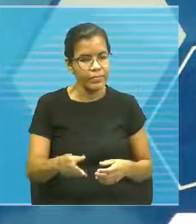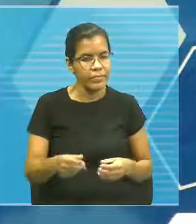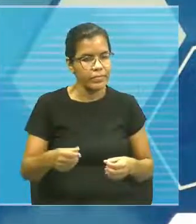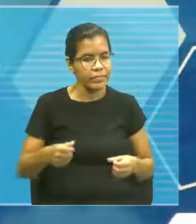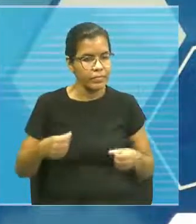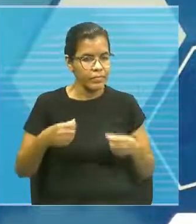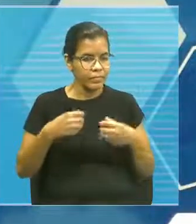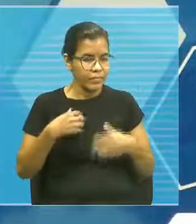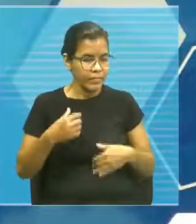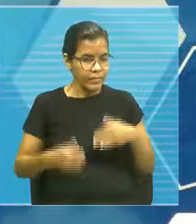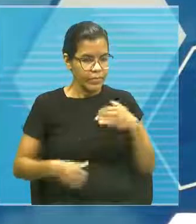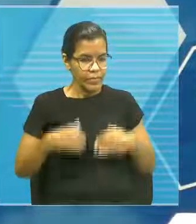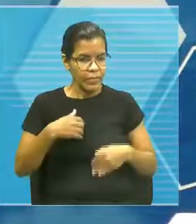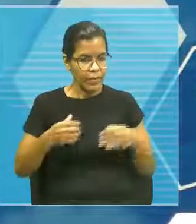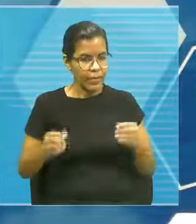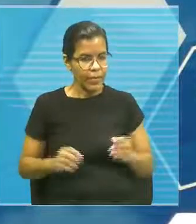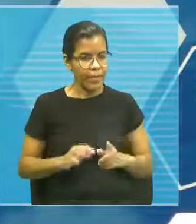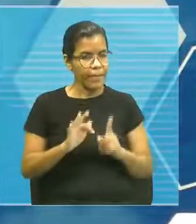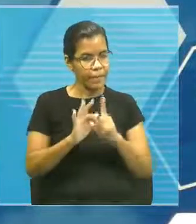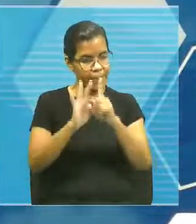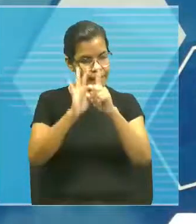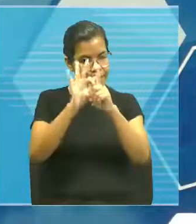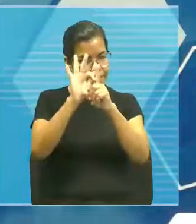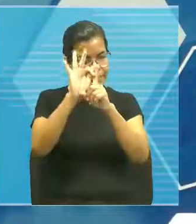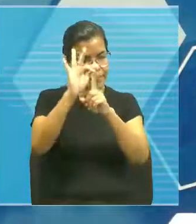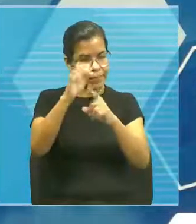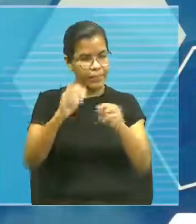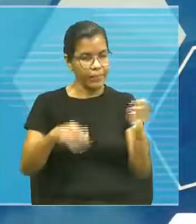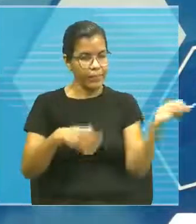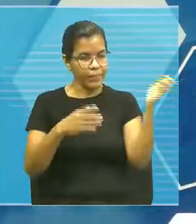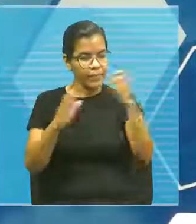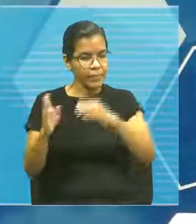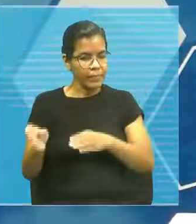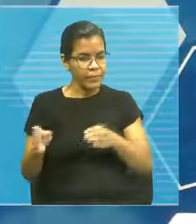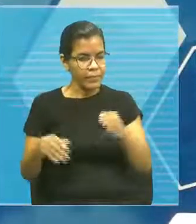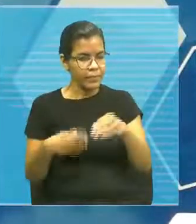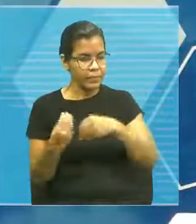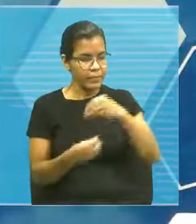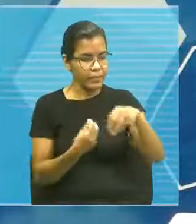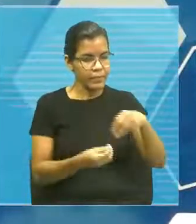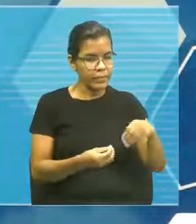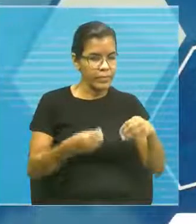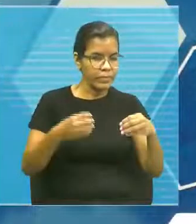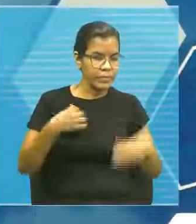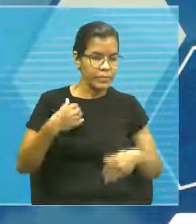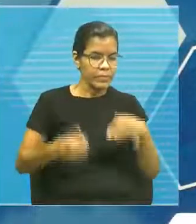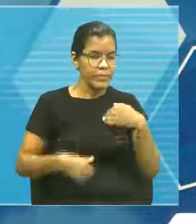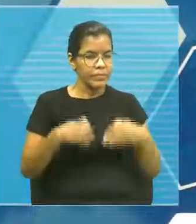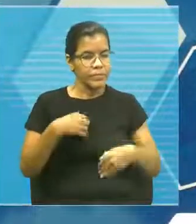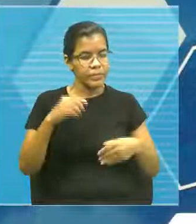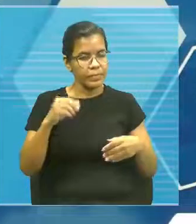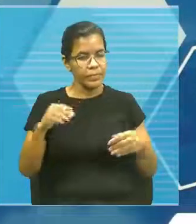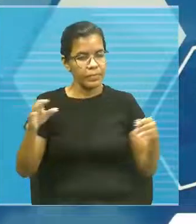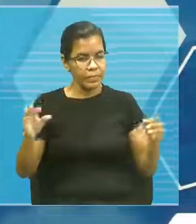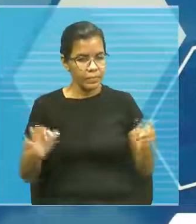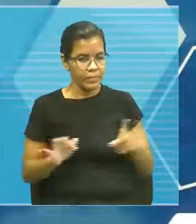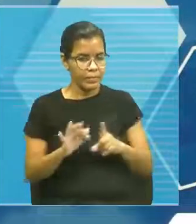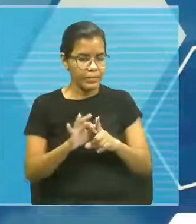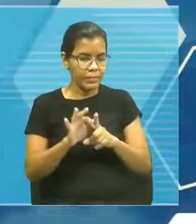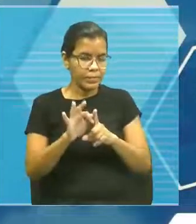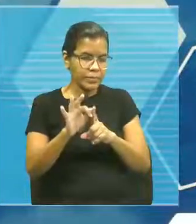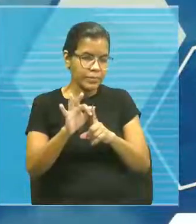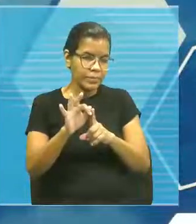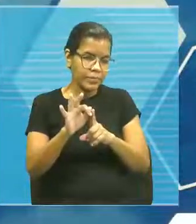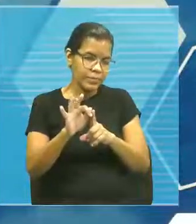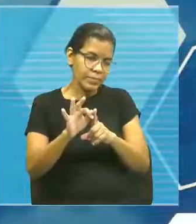corpo de maior temperatura para o corpo de menor temperatura. Eita, a cabeça fica gelada, mas é bom, né,